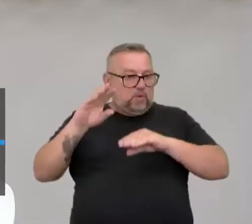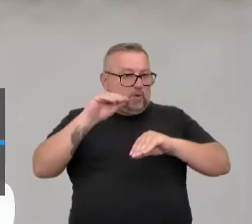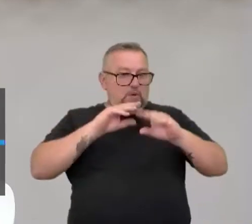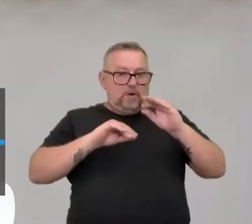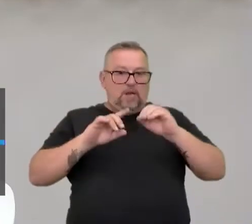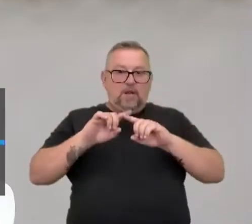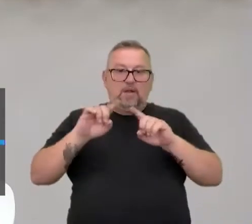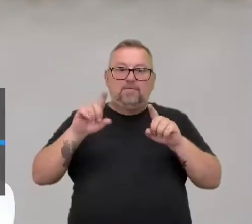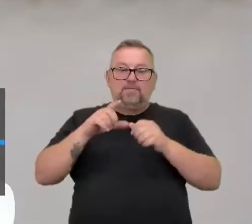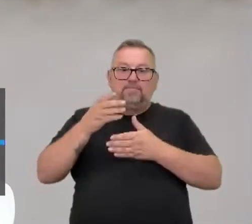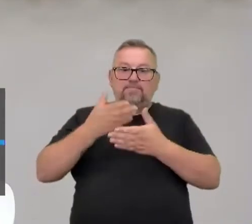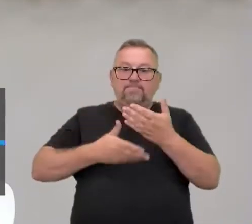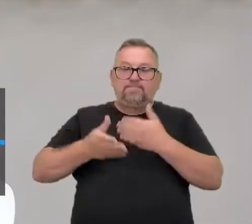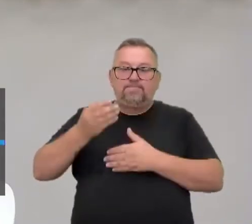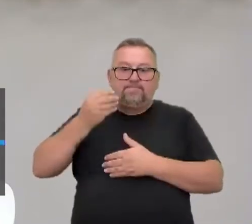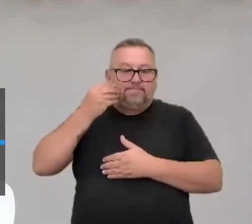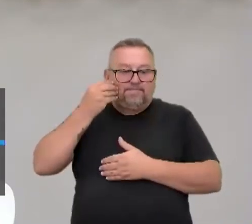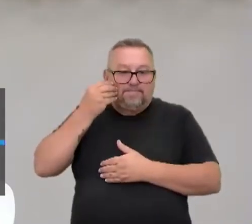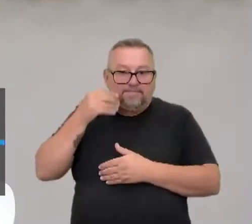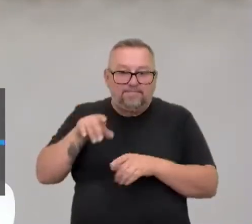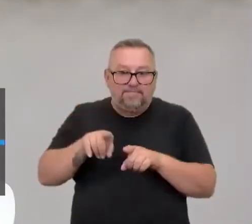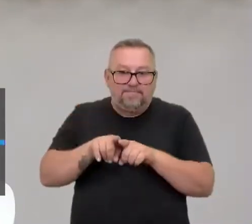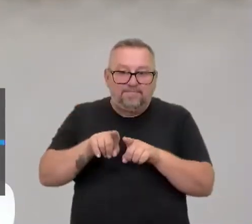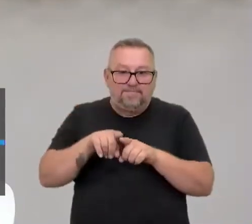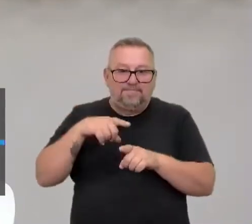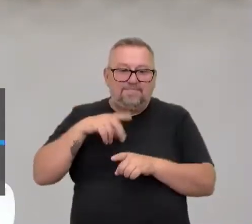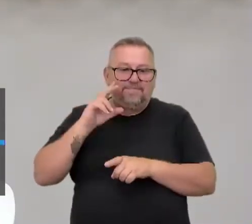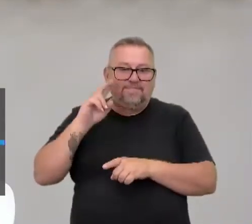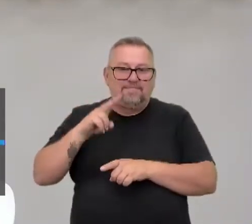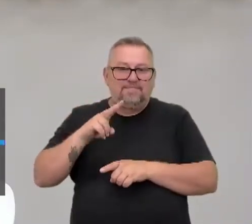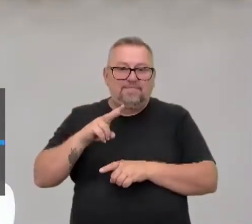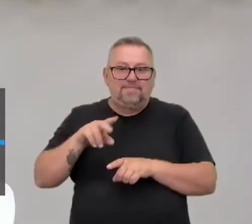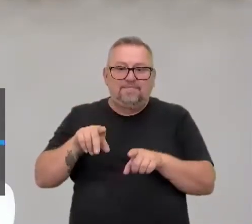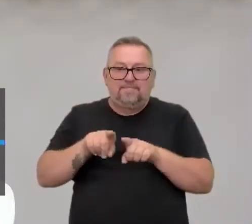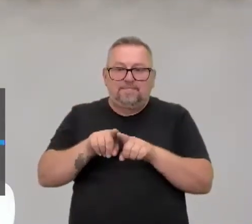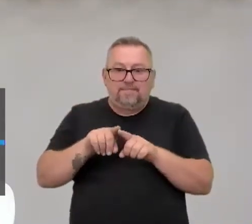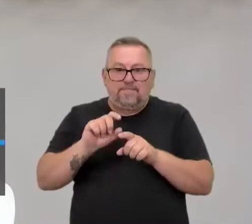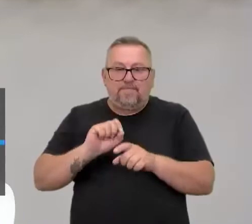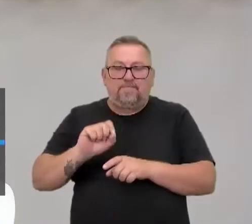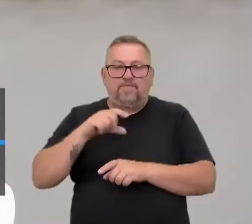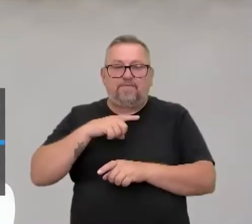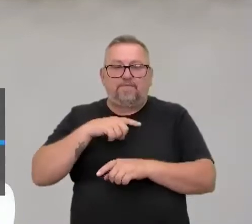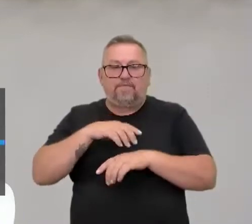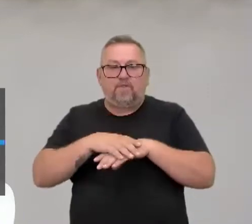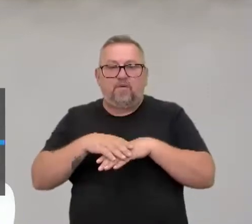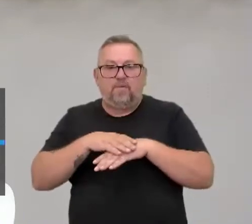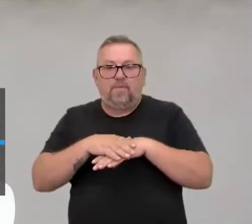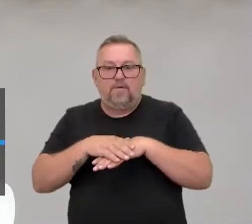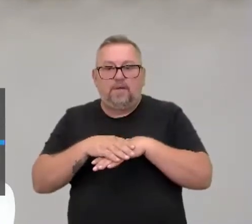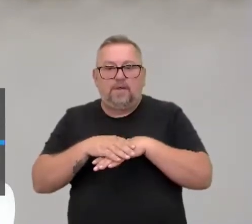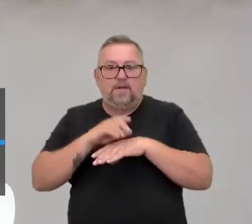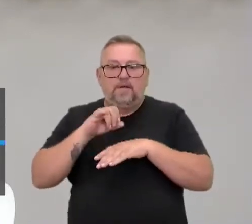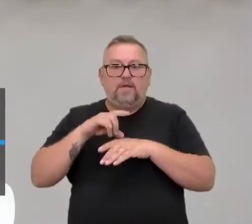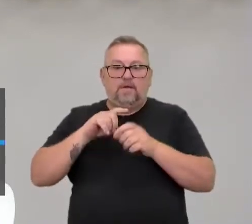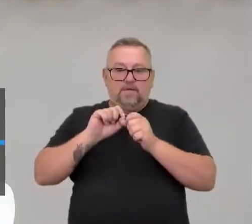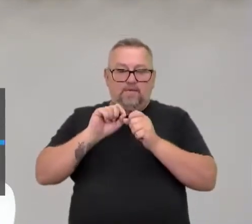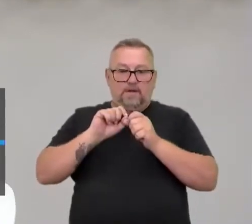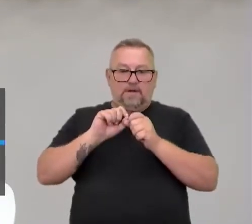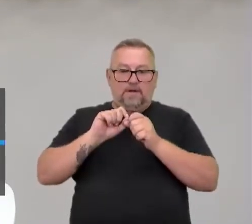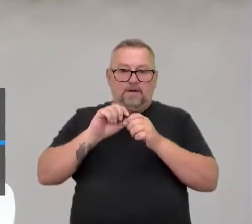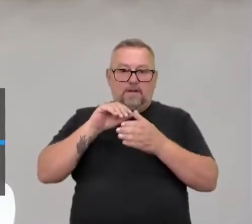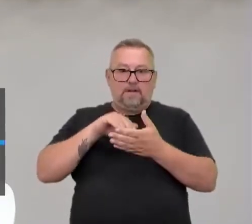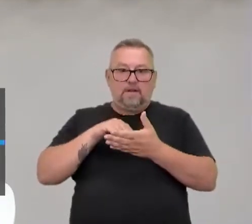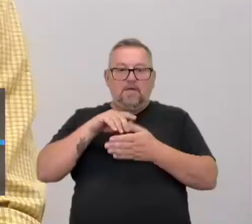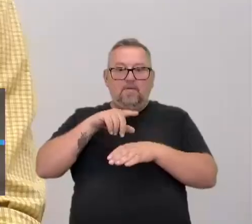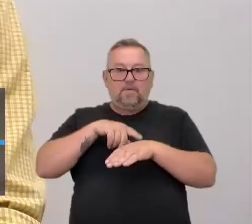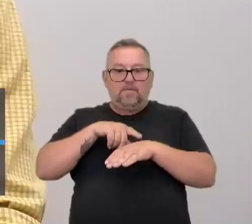gente, né, troca ali, a gente discute, a gente troca ali as figurinhas, né? A gente está conversando. Se a gente está fazendo, se até no